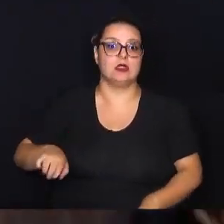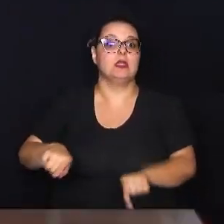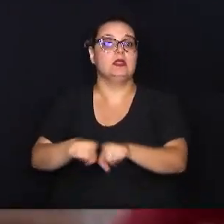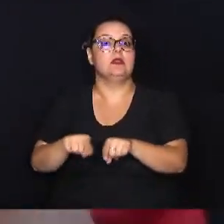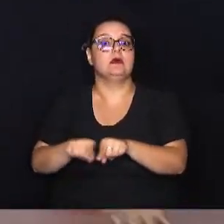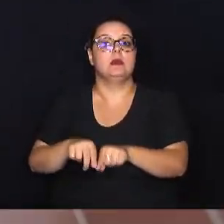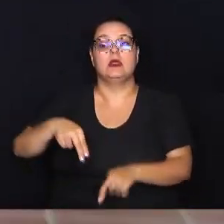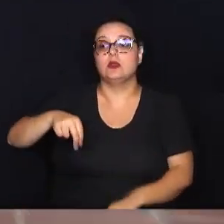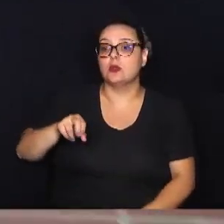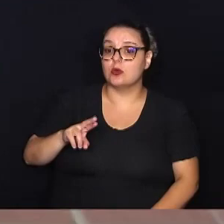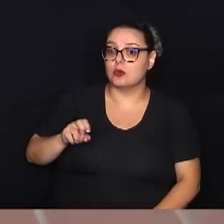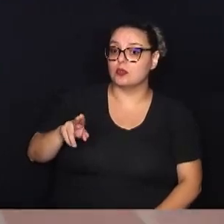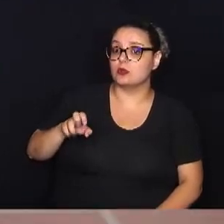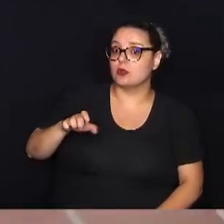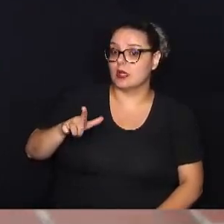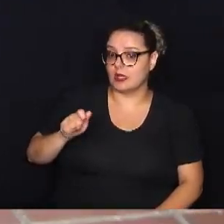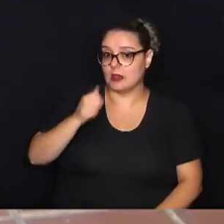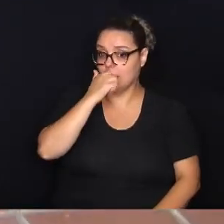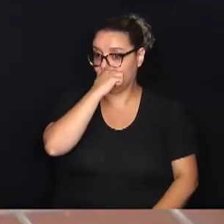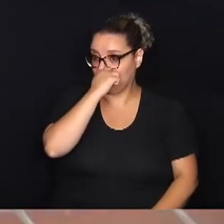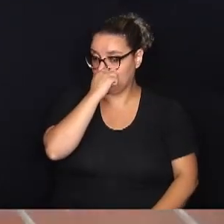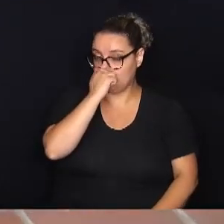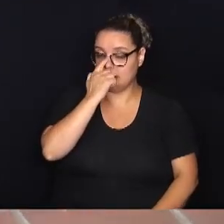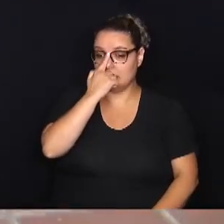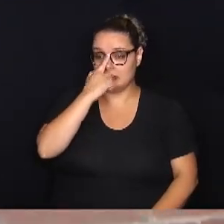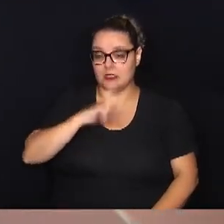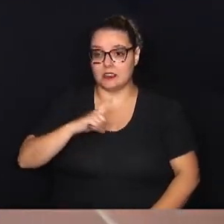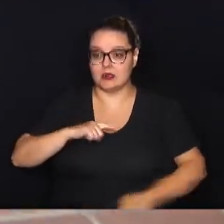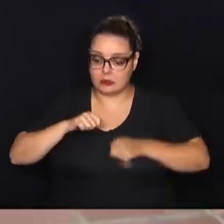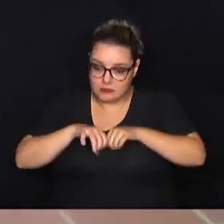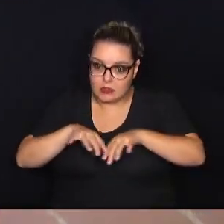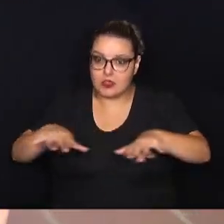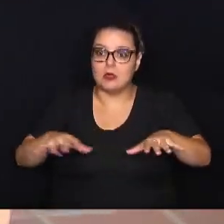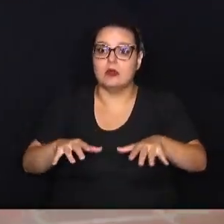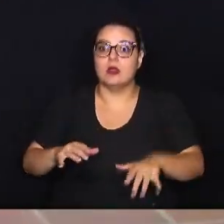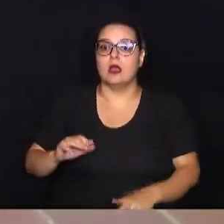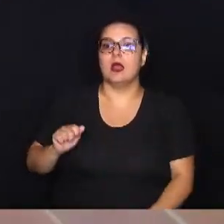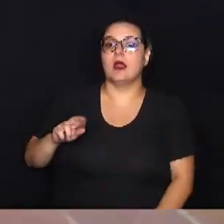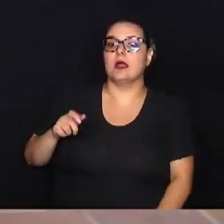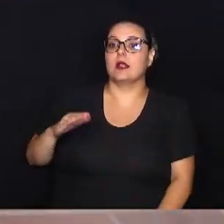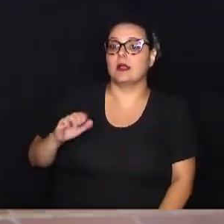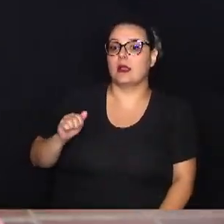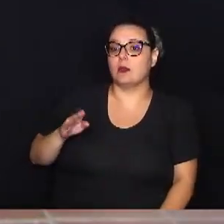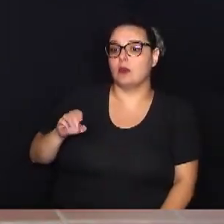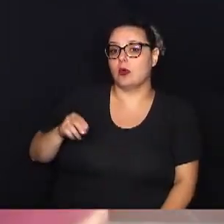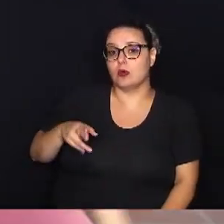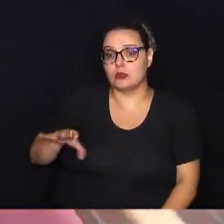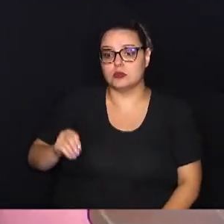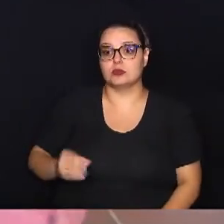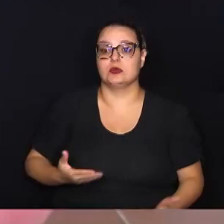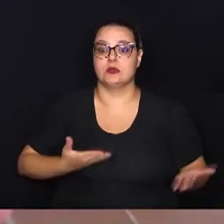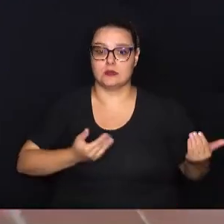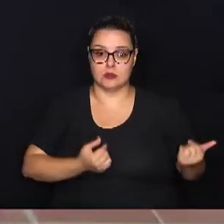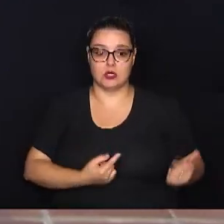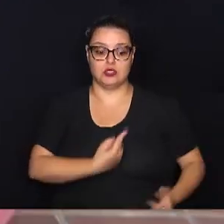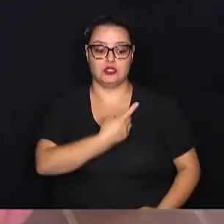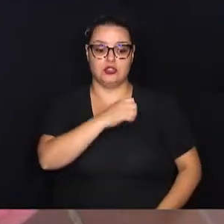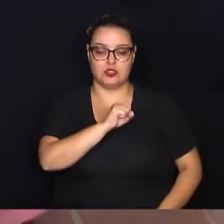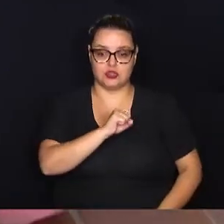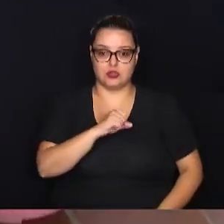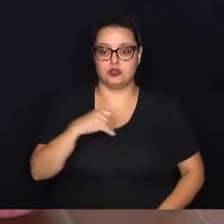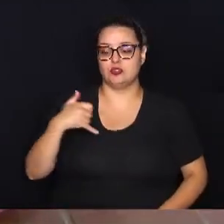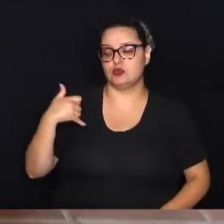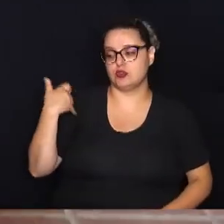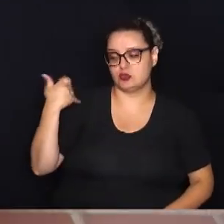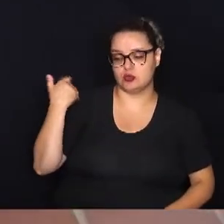como também a gente passa a ter a oportunidade de ampliar o nosso arcabouço cultural e receber jovens de 18 a 24 anos que vêm